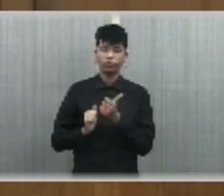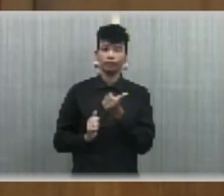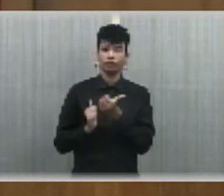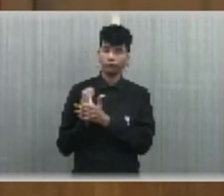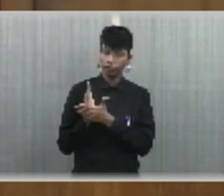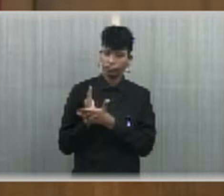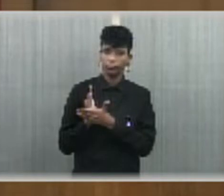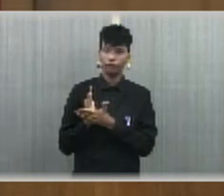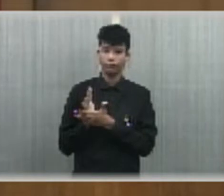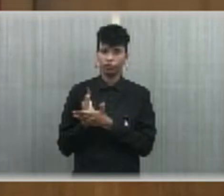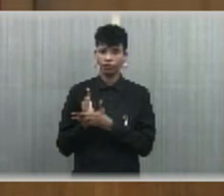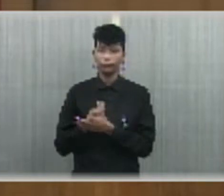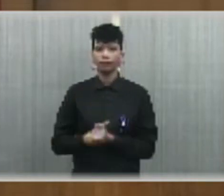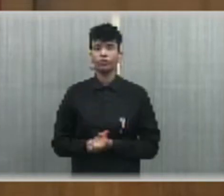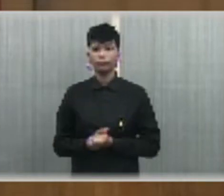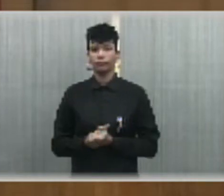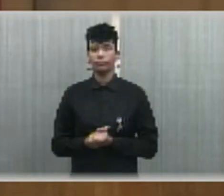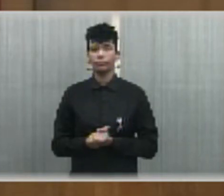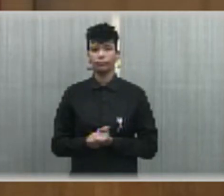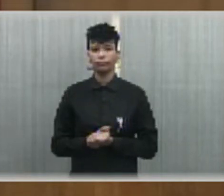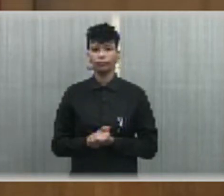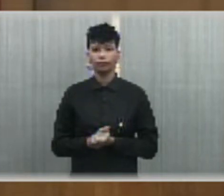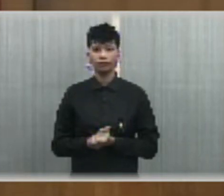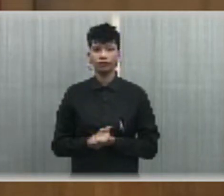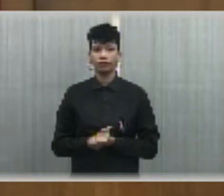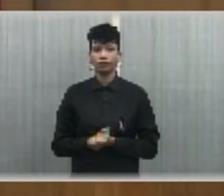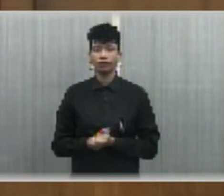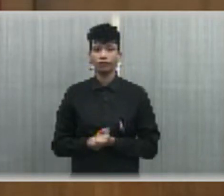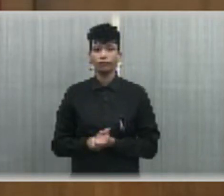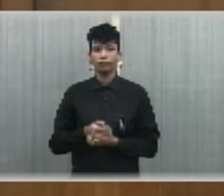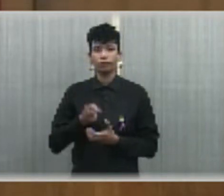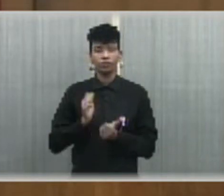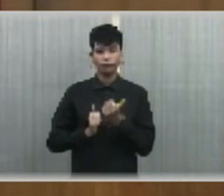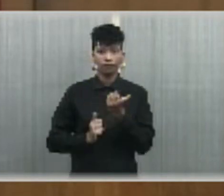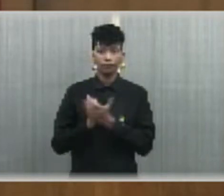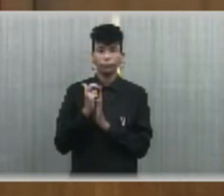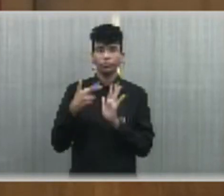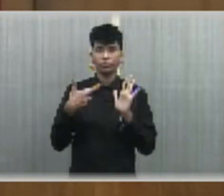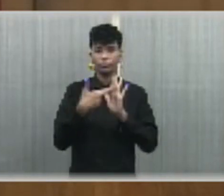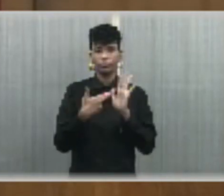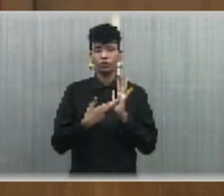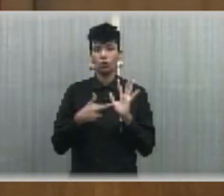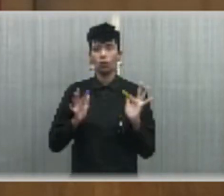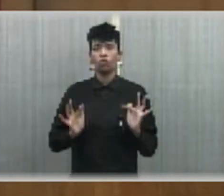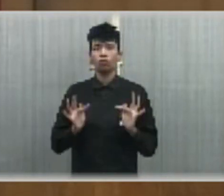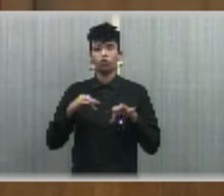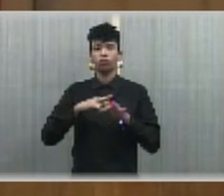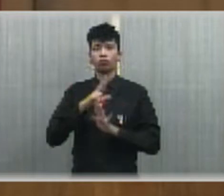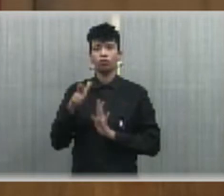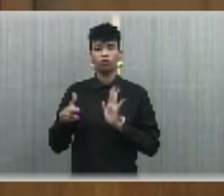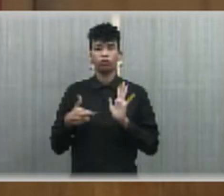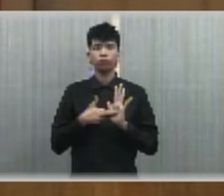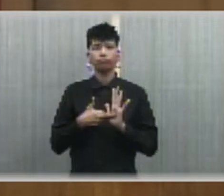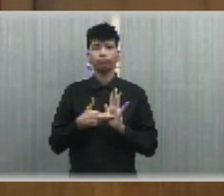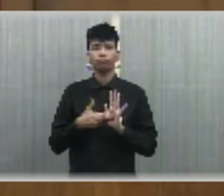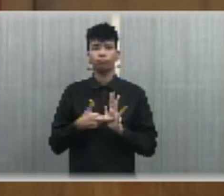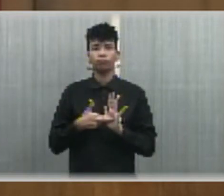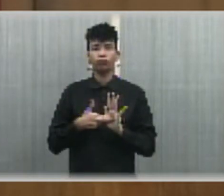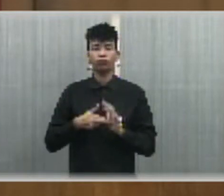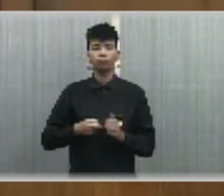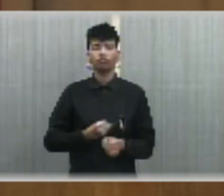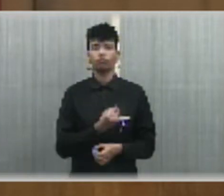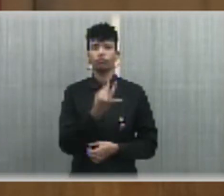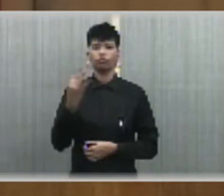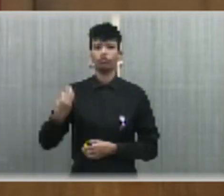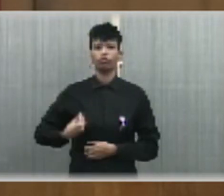aprovada sem retificações. Ordem do dia. Aprovada em redação final, em regime normal, pela